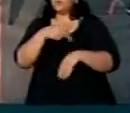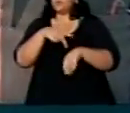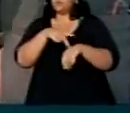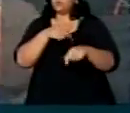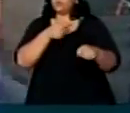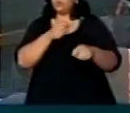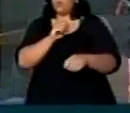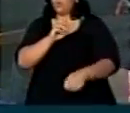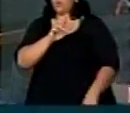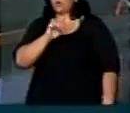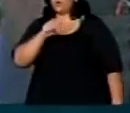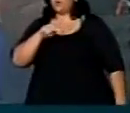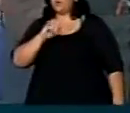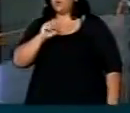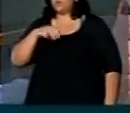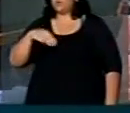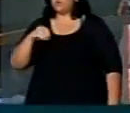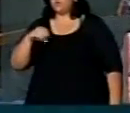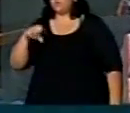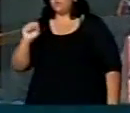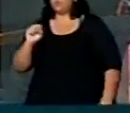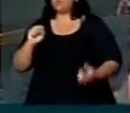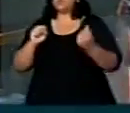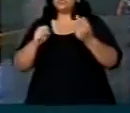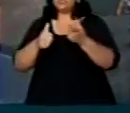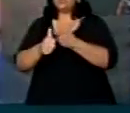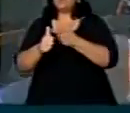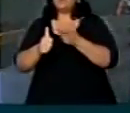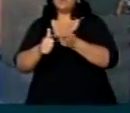pagar? Quanto está devendo, desde quando?